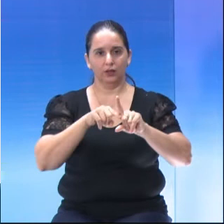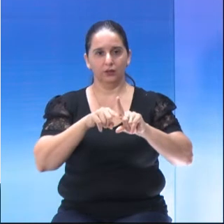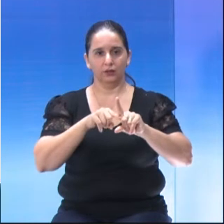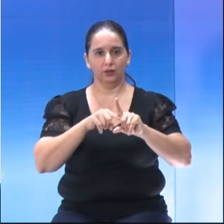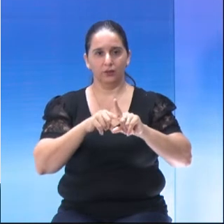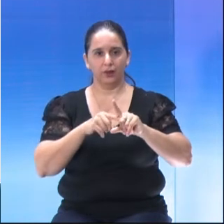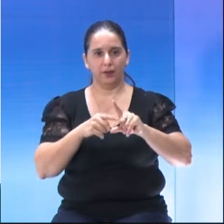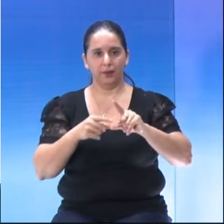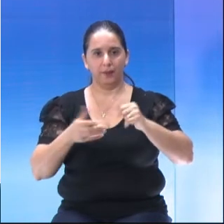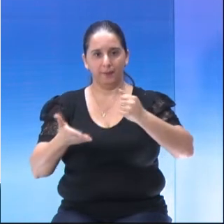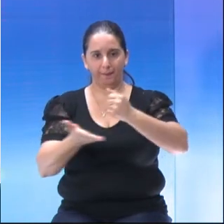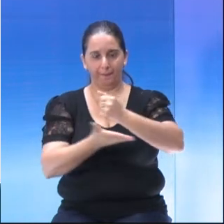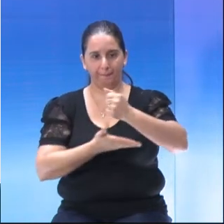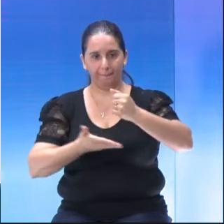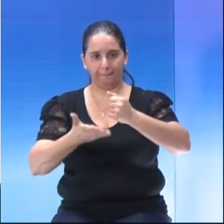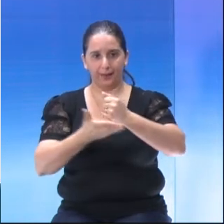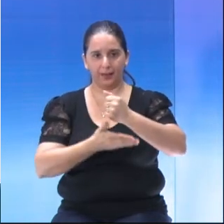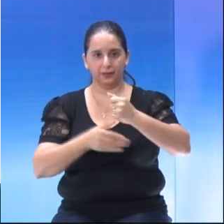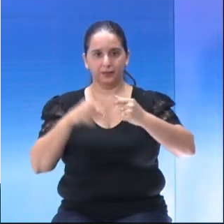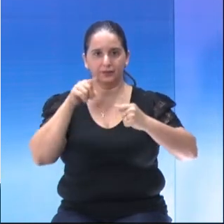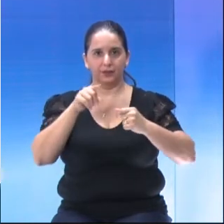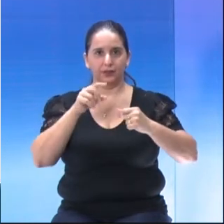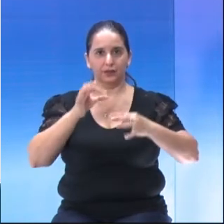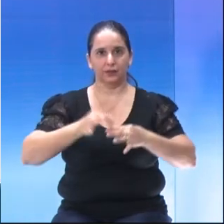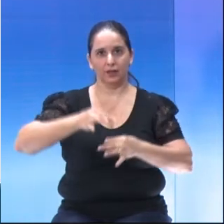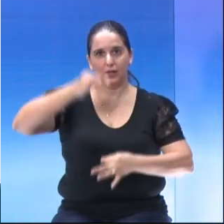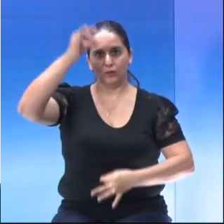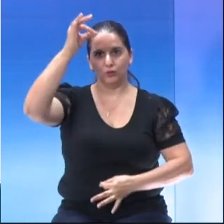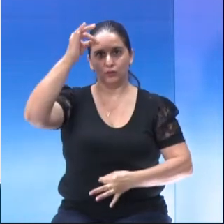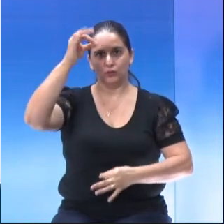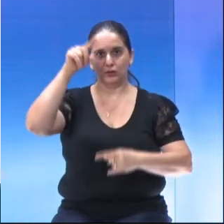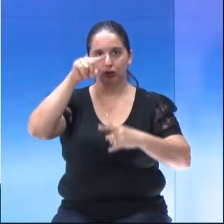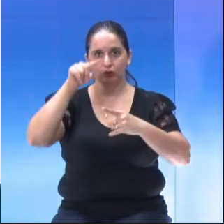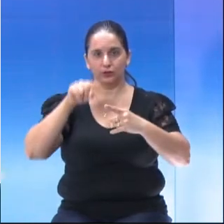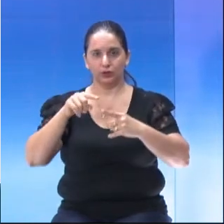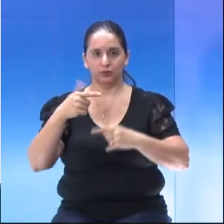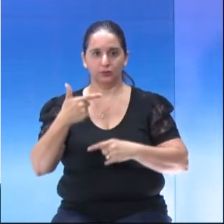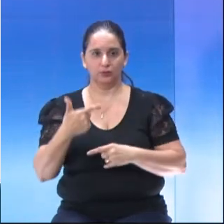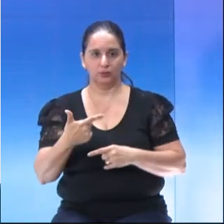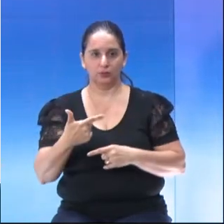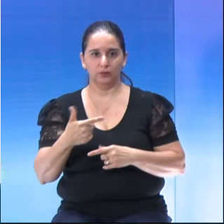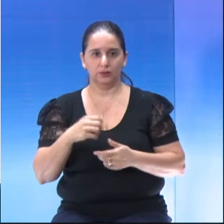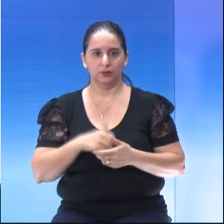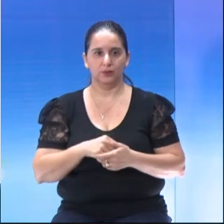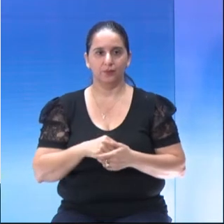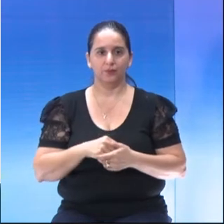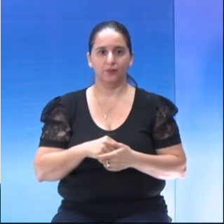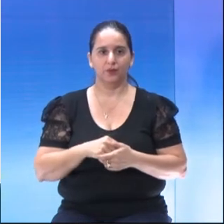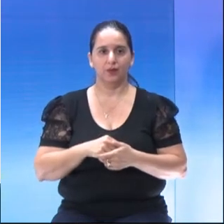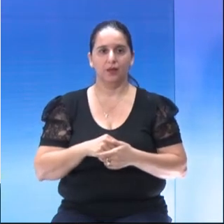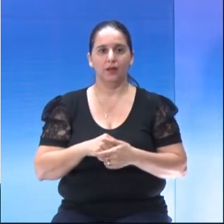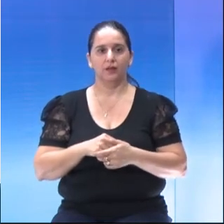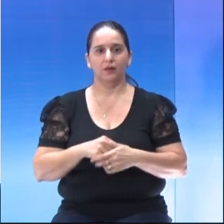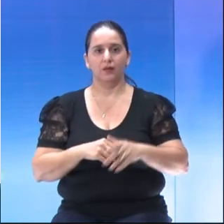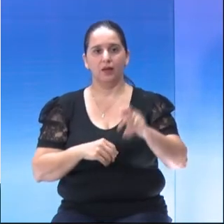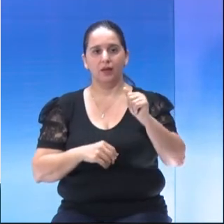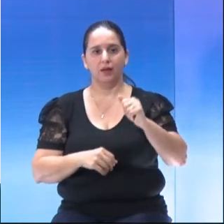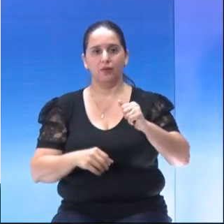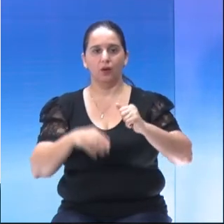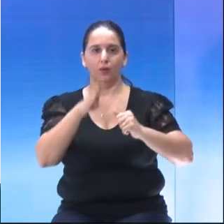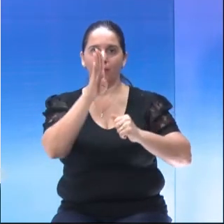altura dividido por 2. Observem aí, ó. Eu tenho uma base que vai do 0 até o 2